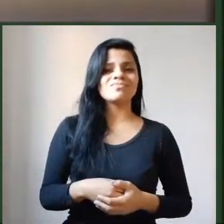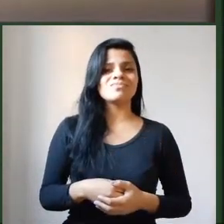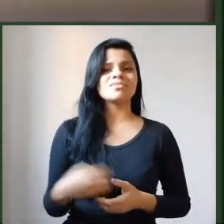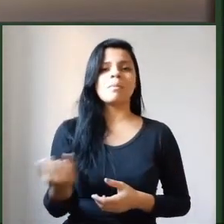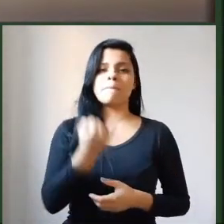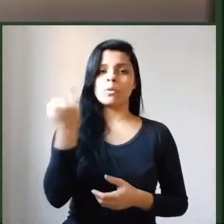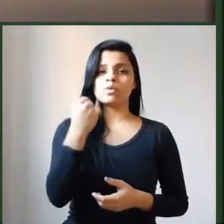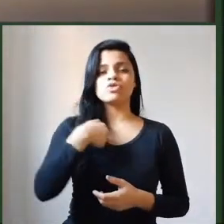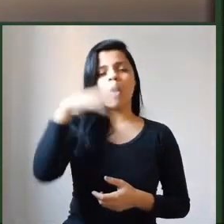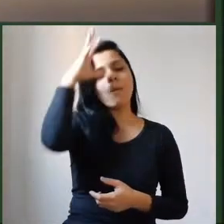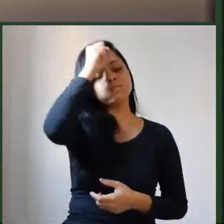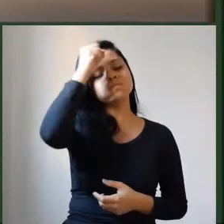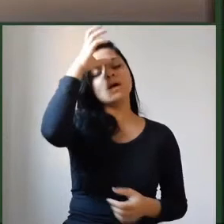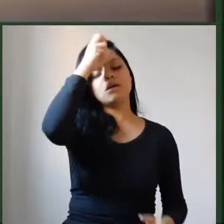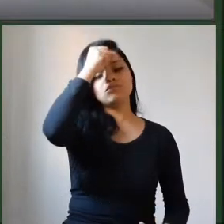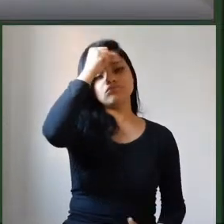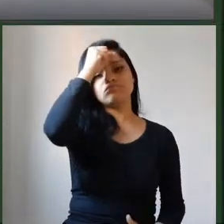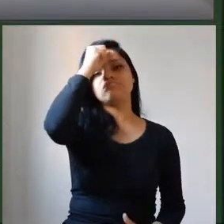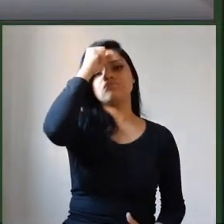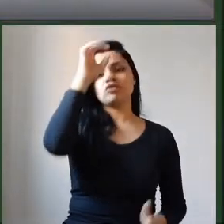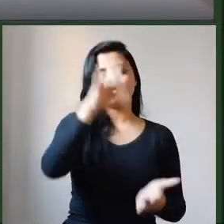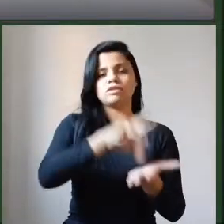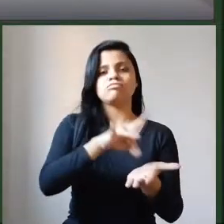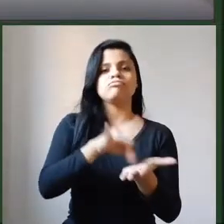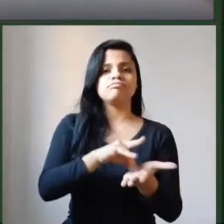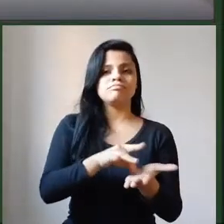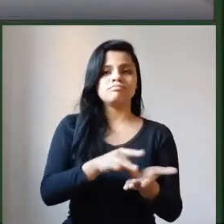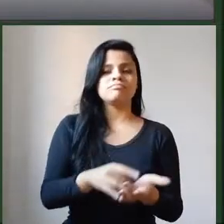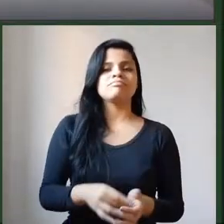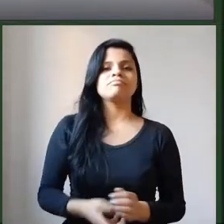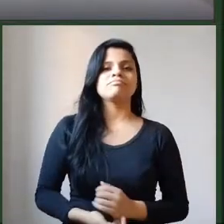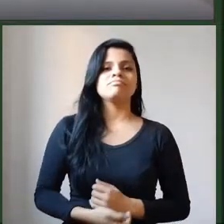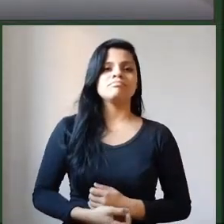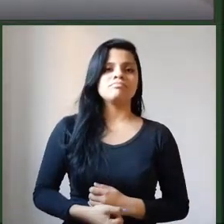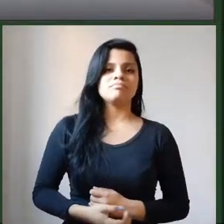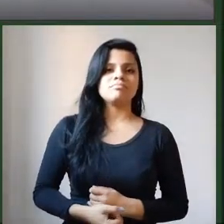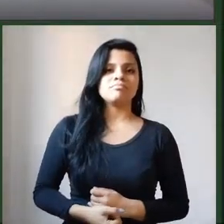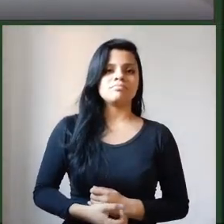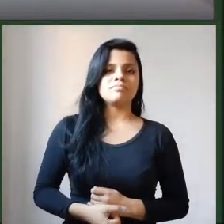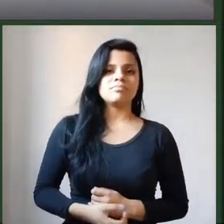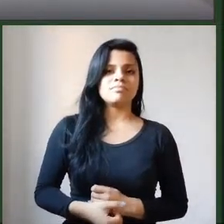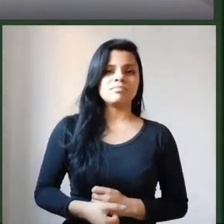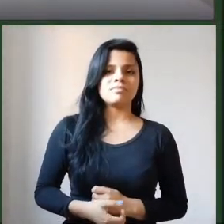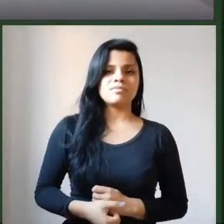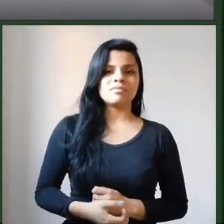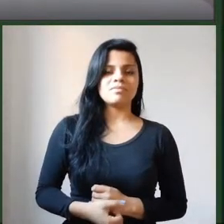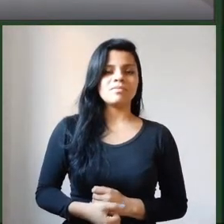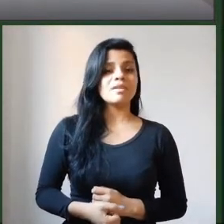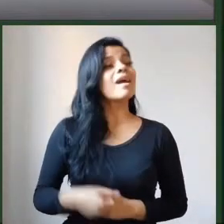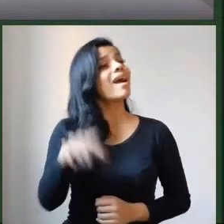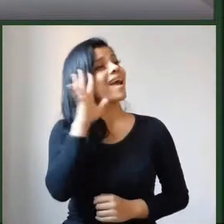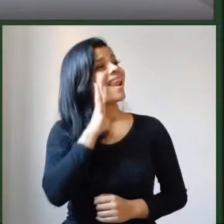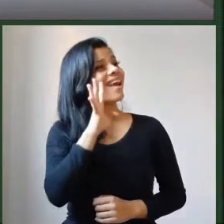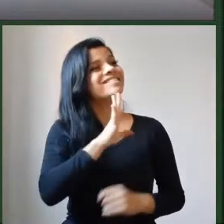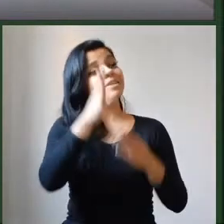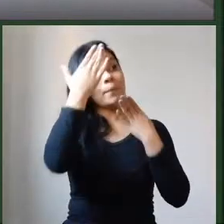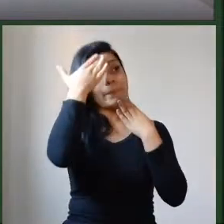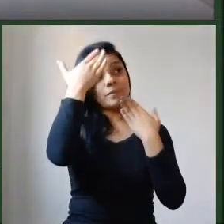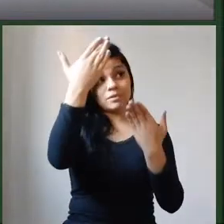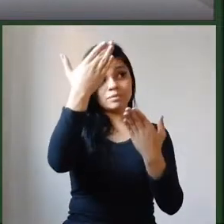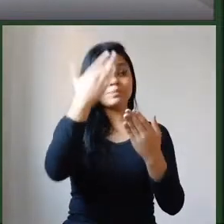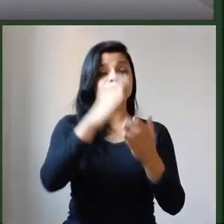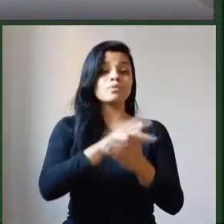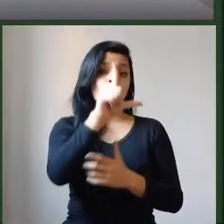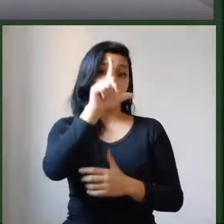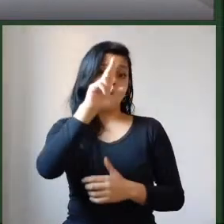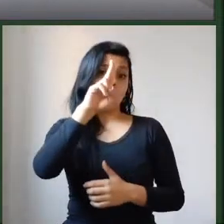que a gente passou. Legal. Muito obrigado, Luca, pela sua participação. Gostaria de agradecer em nome de todo o